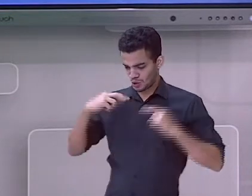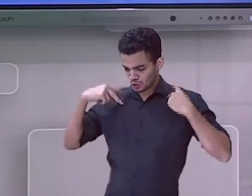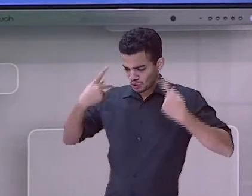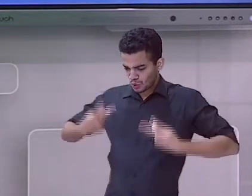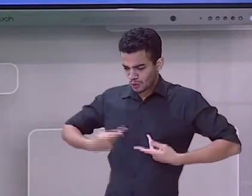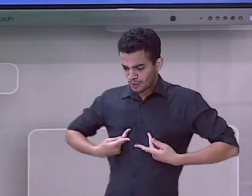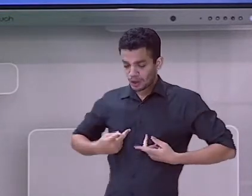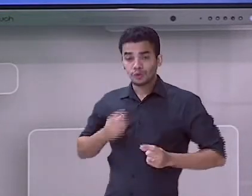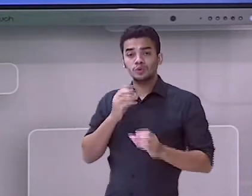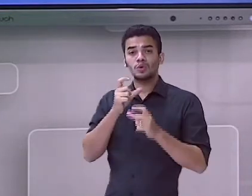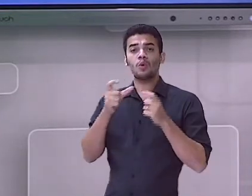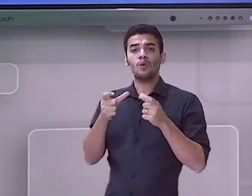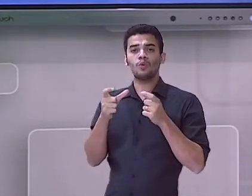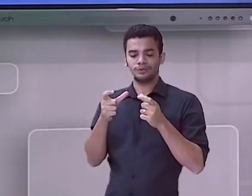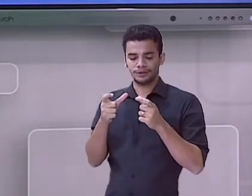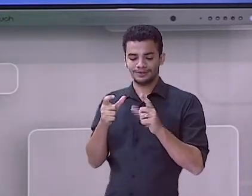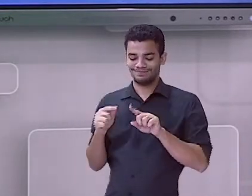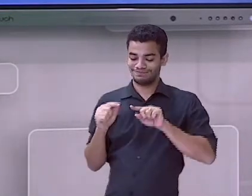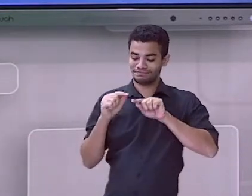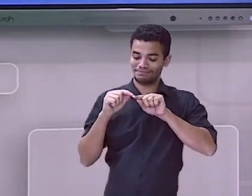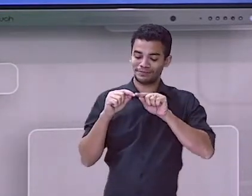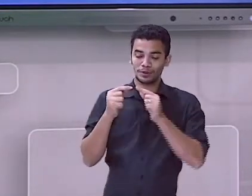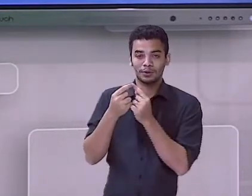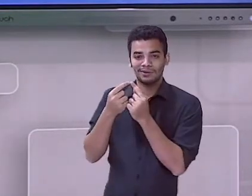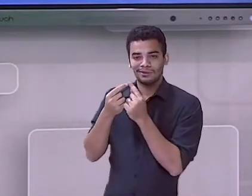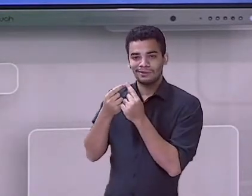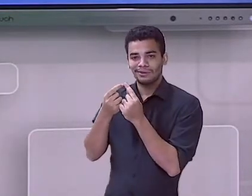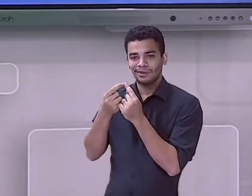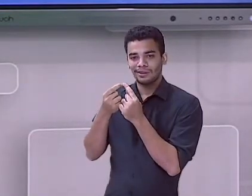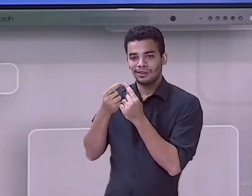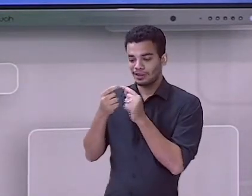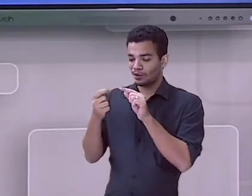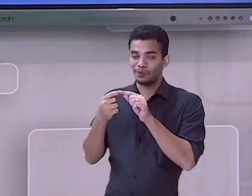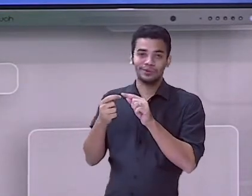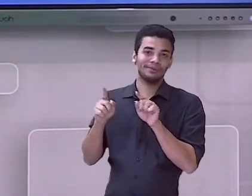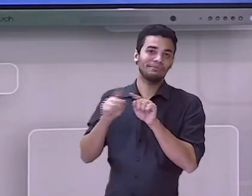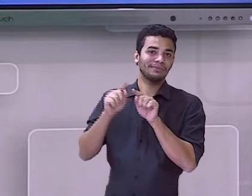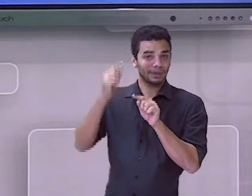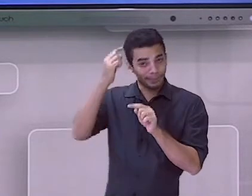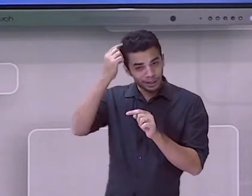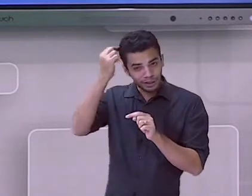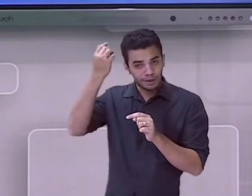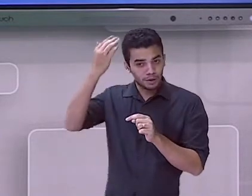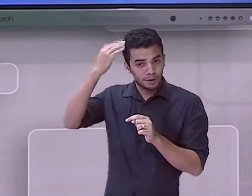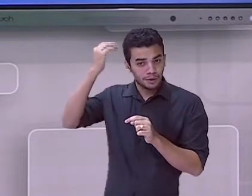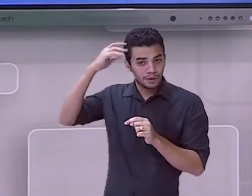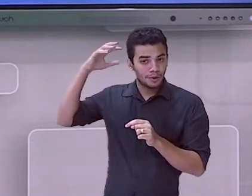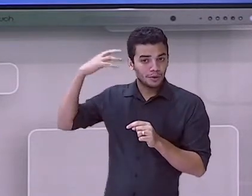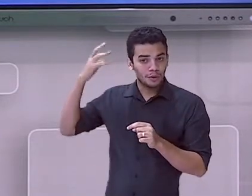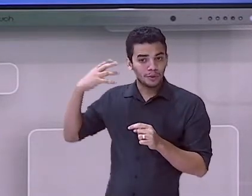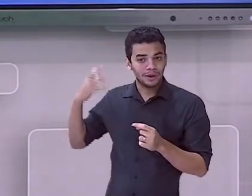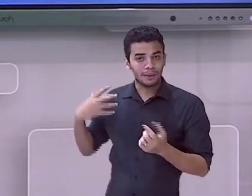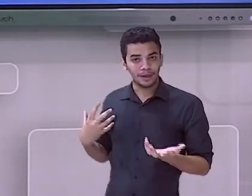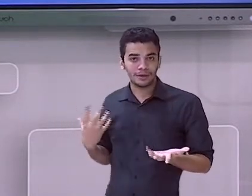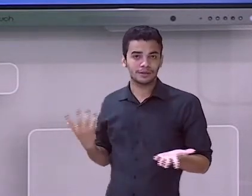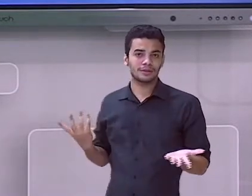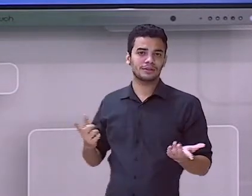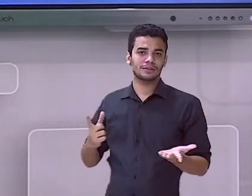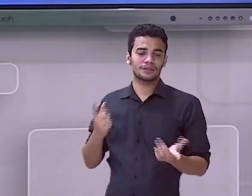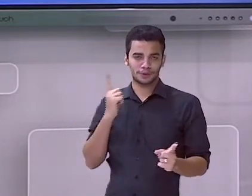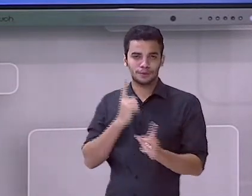Viu que a gente também tem essa substância? Olha, que interessante!